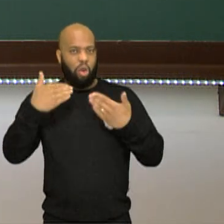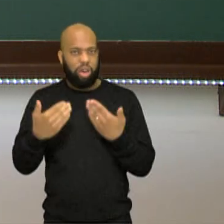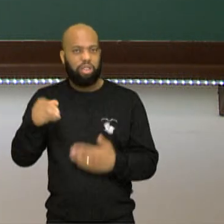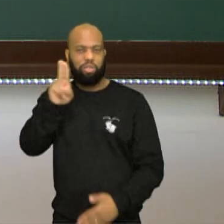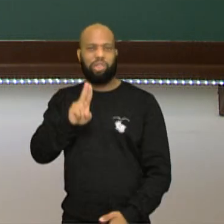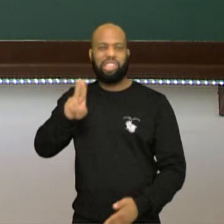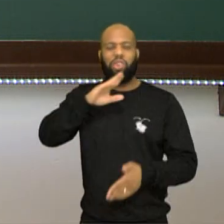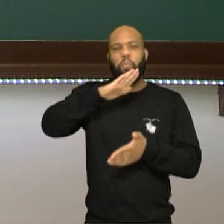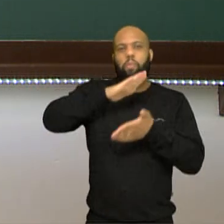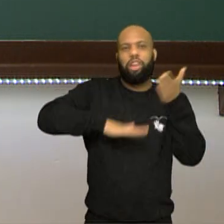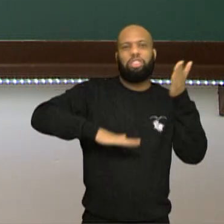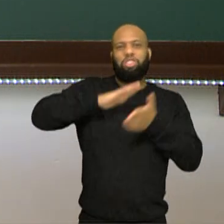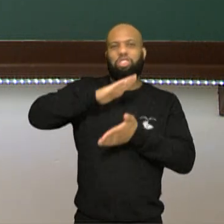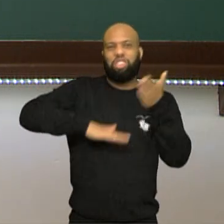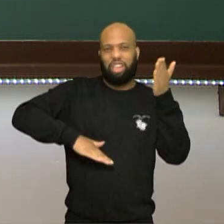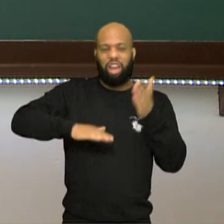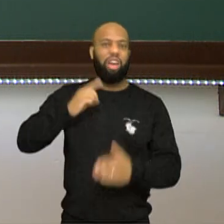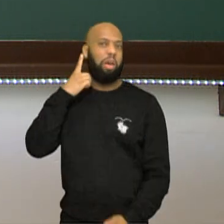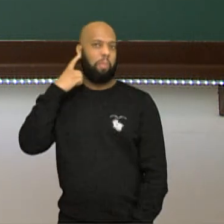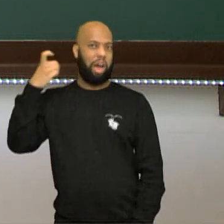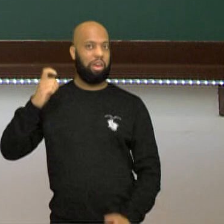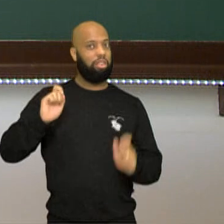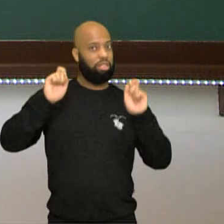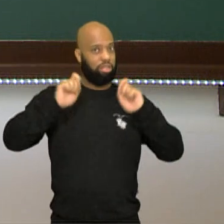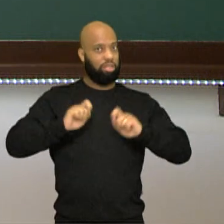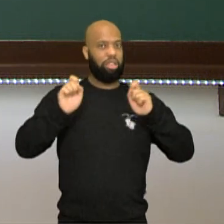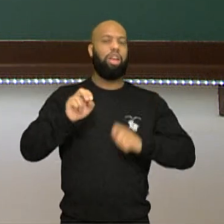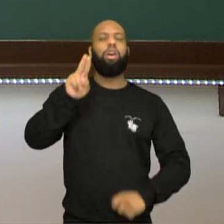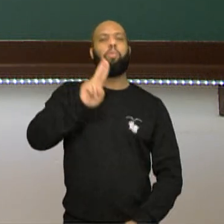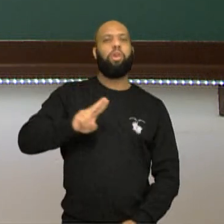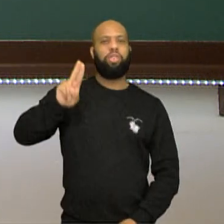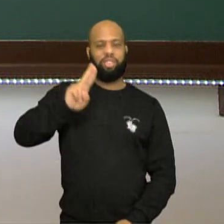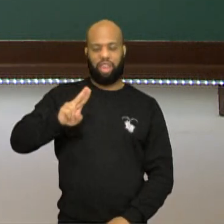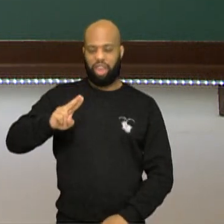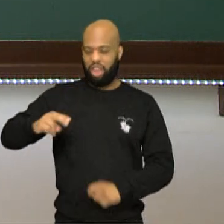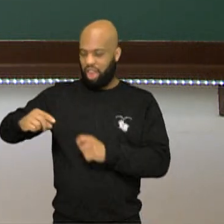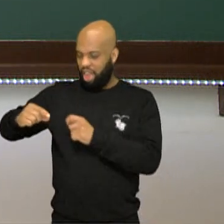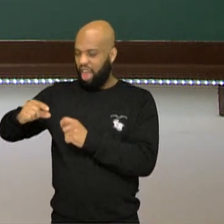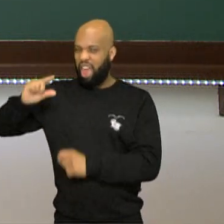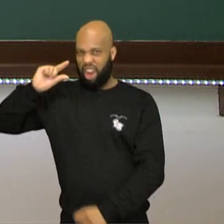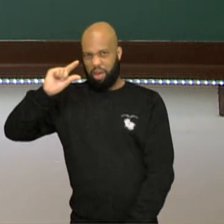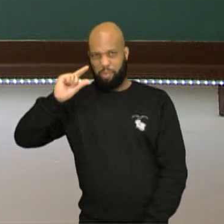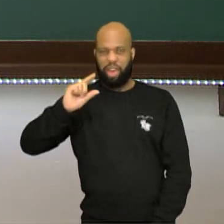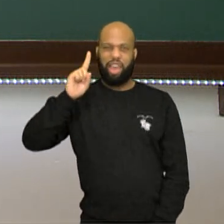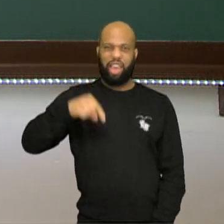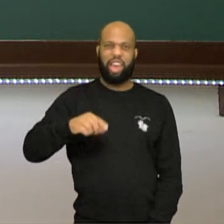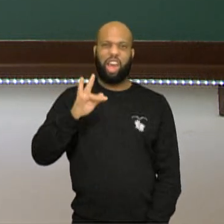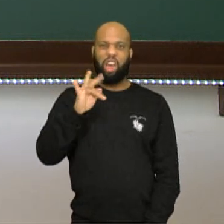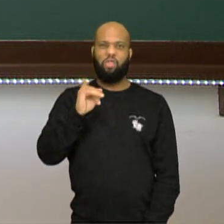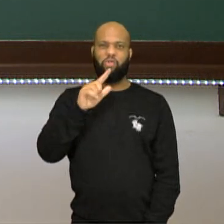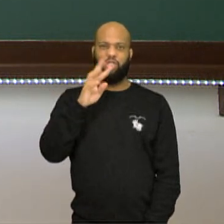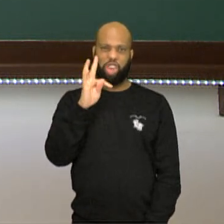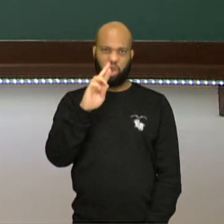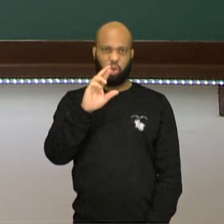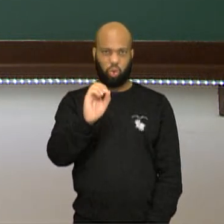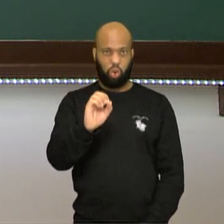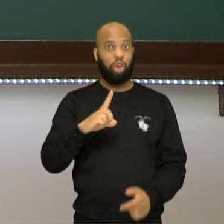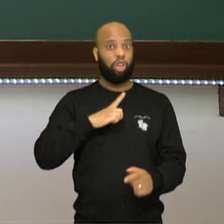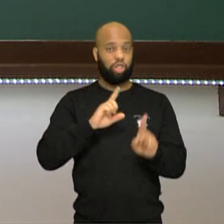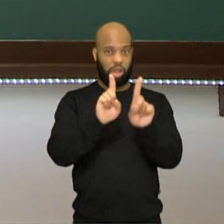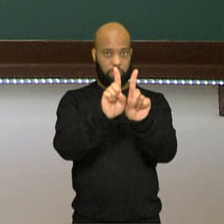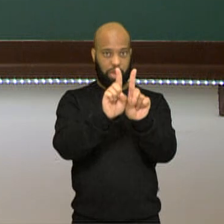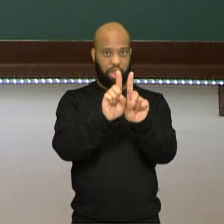no telefone e esse ruído podia ser retirado usando um filtro capacitivo, Mas não significa que